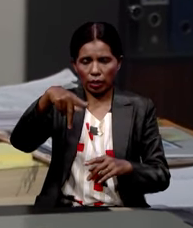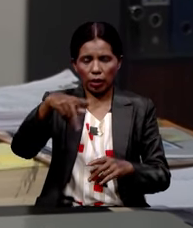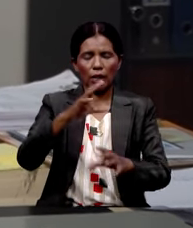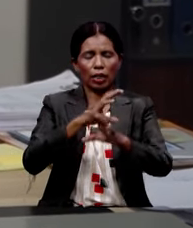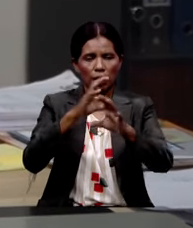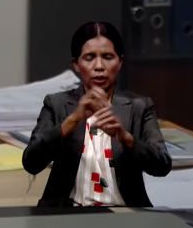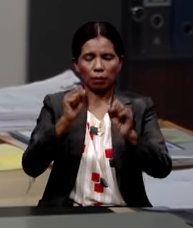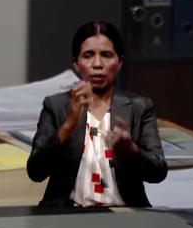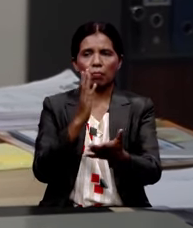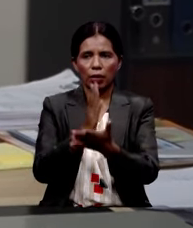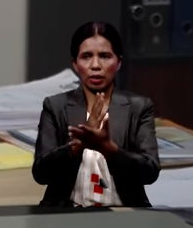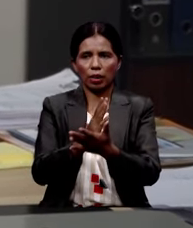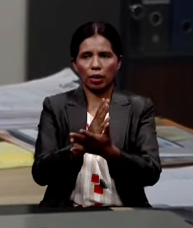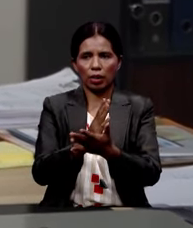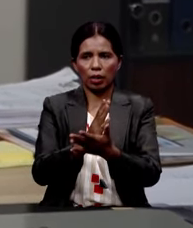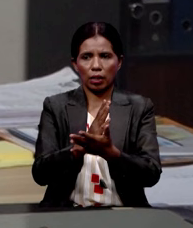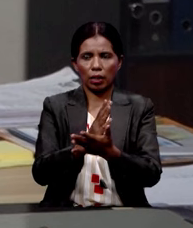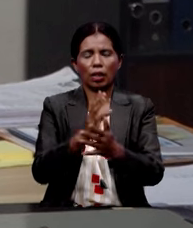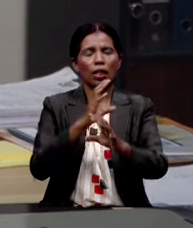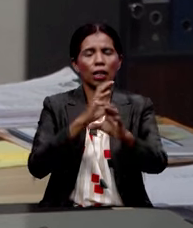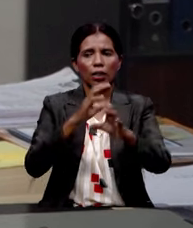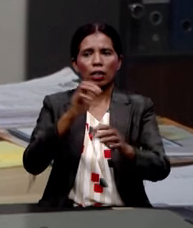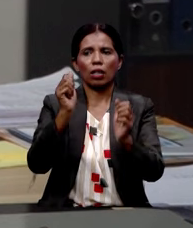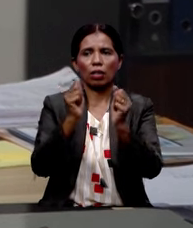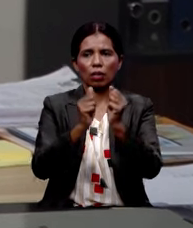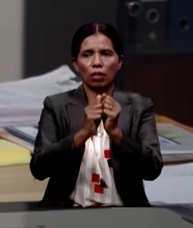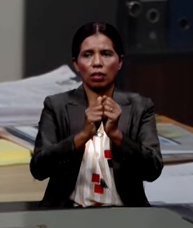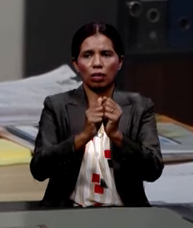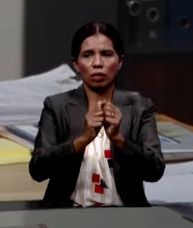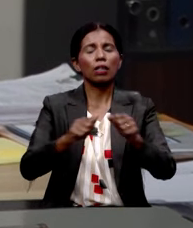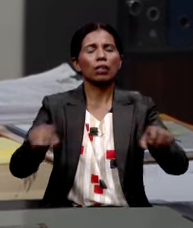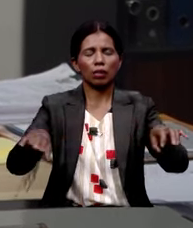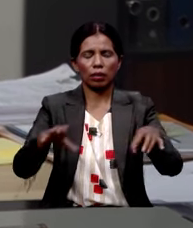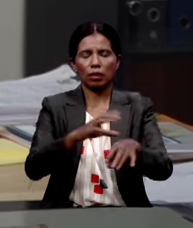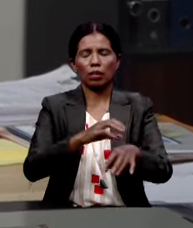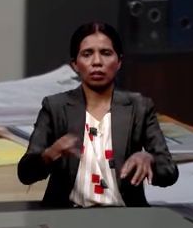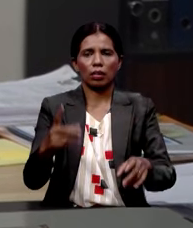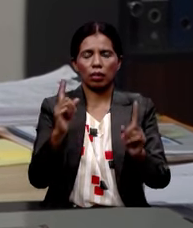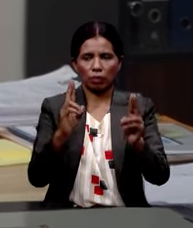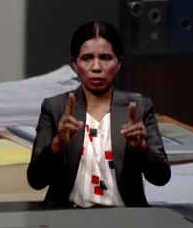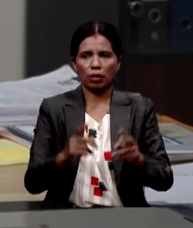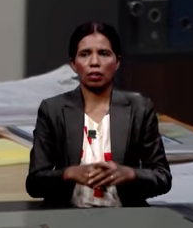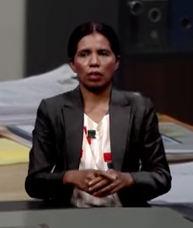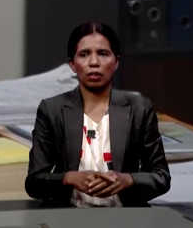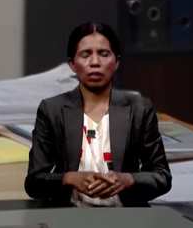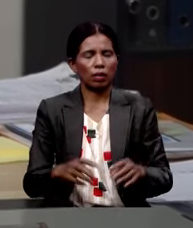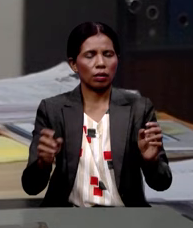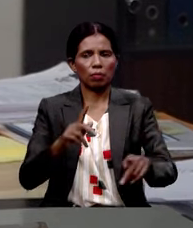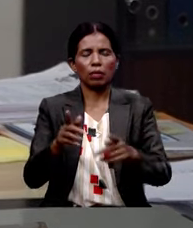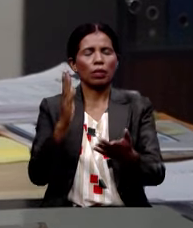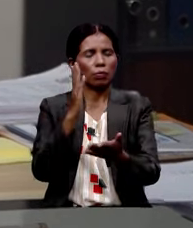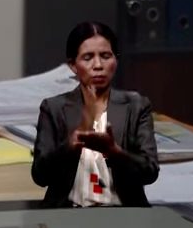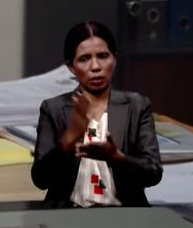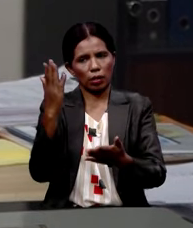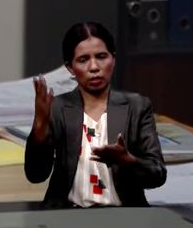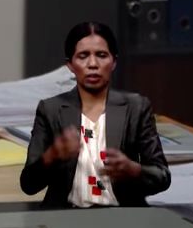mais be careta ho minha máquina be careta né se trabalha era no mos motor anesan mas lá autoriza tu para não